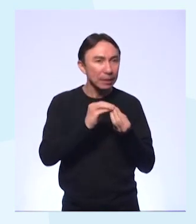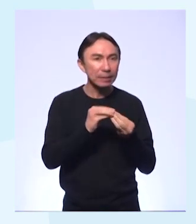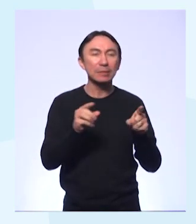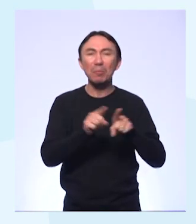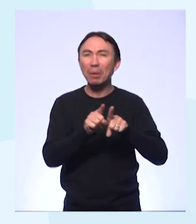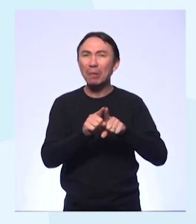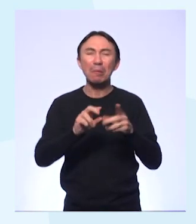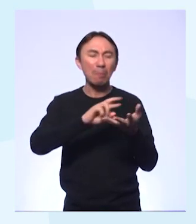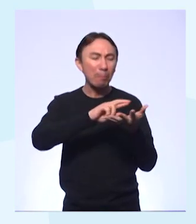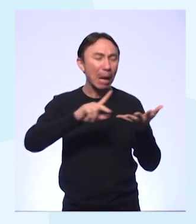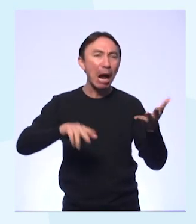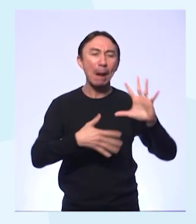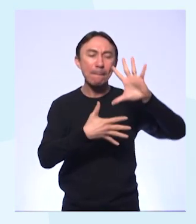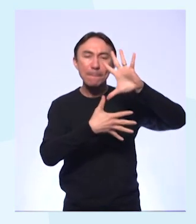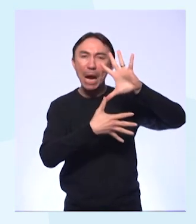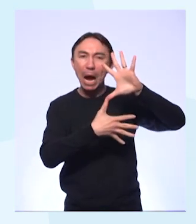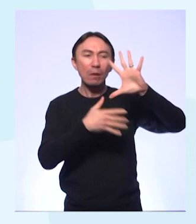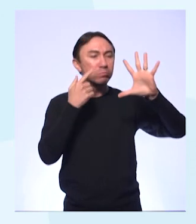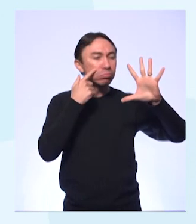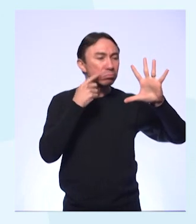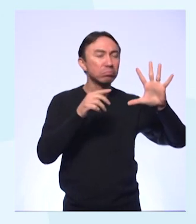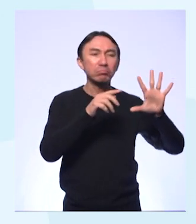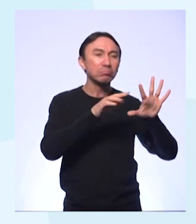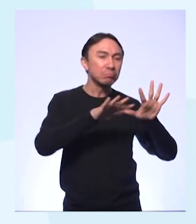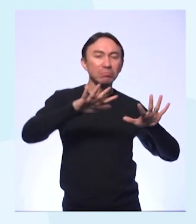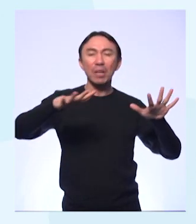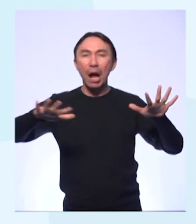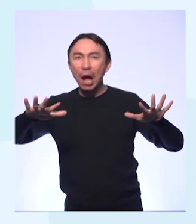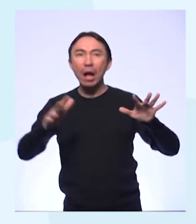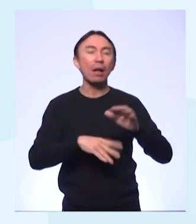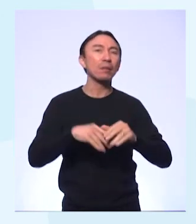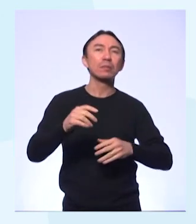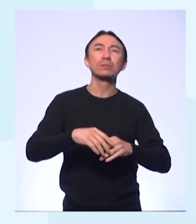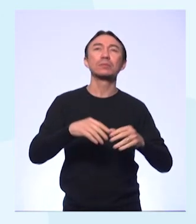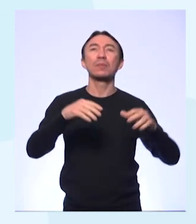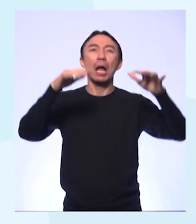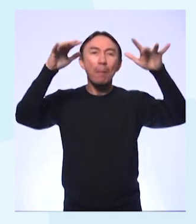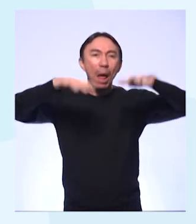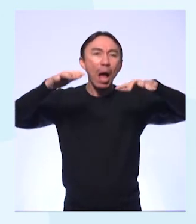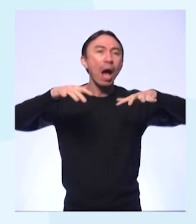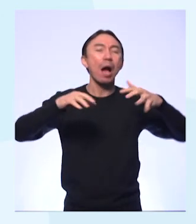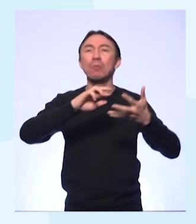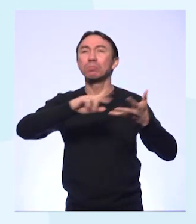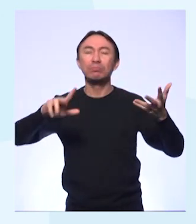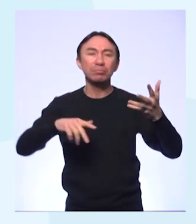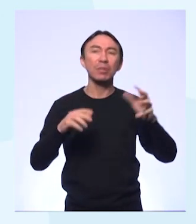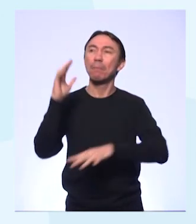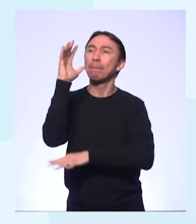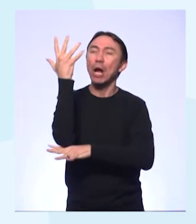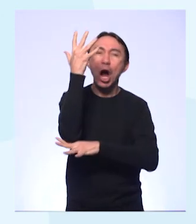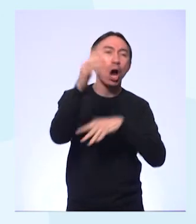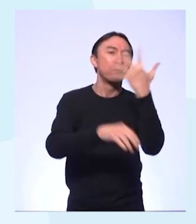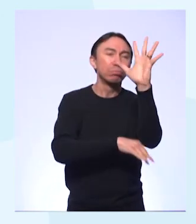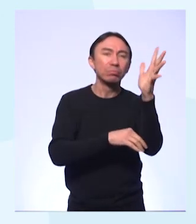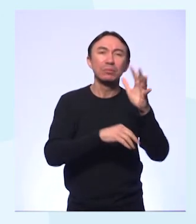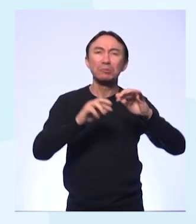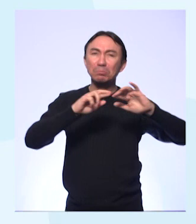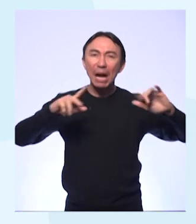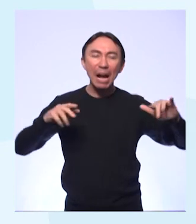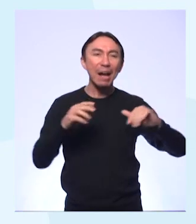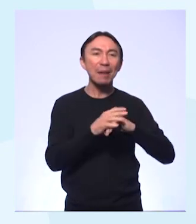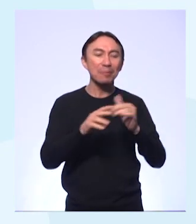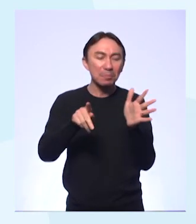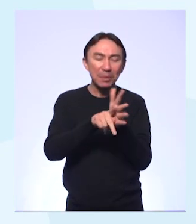evidências espaciais em mapas temáticos sobre clima, precipitação e vegetação do continente africano, de